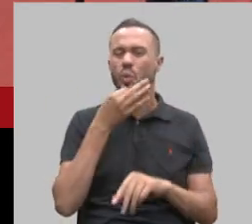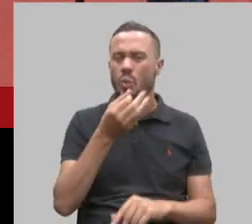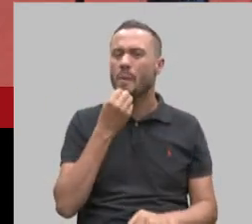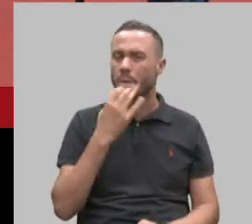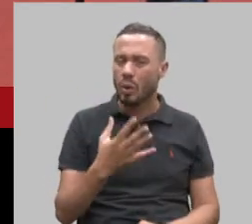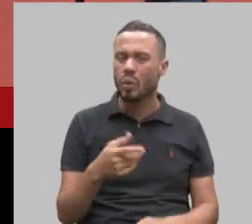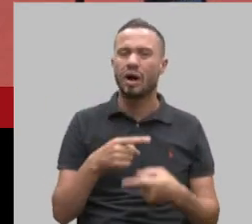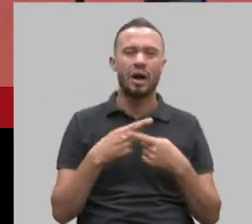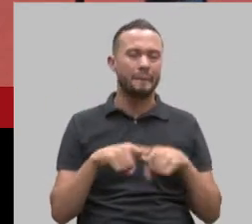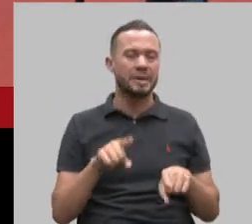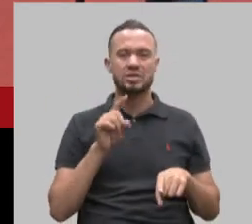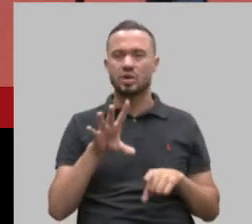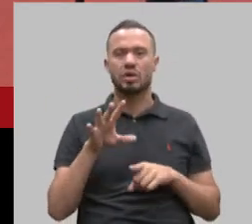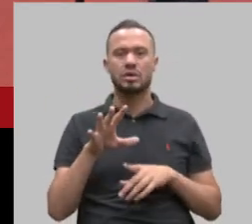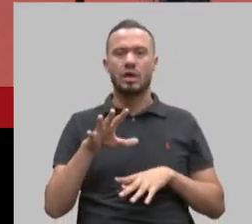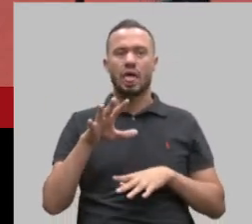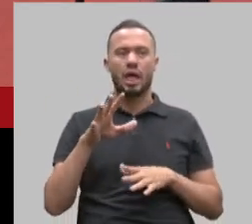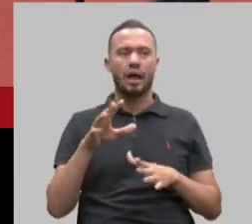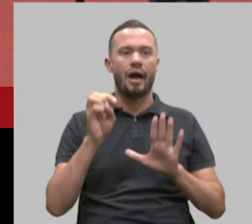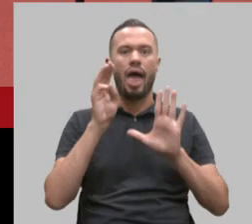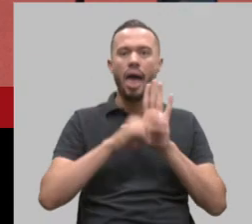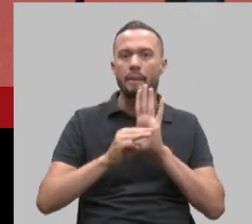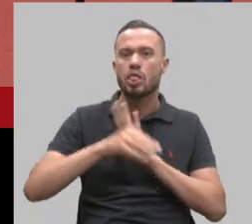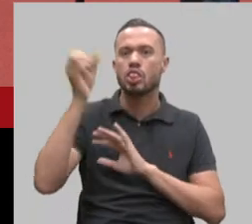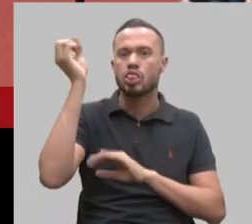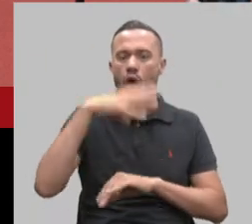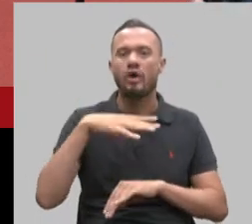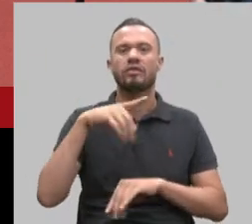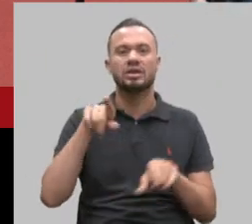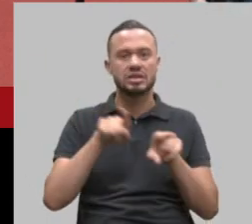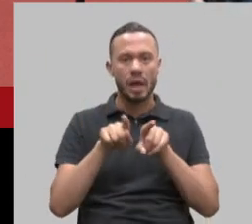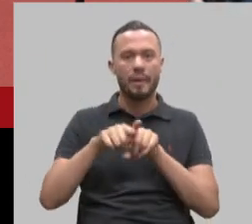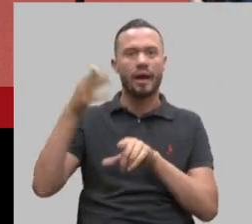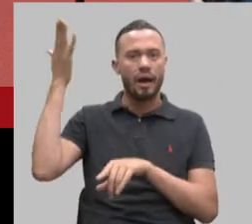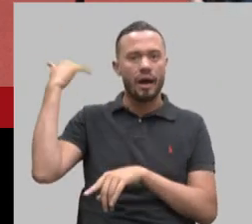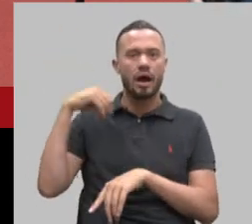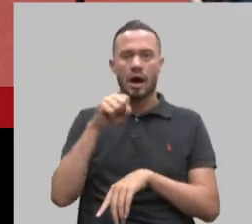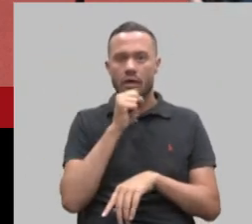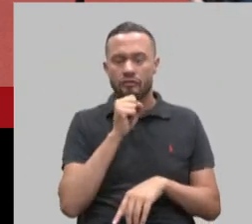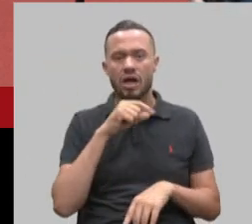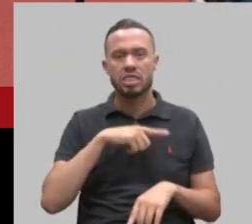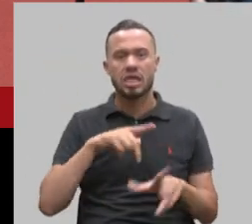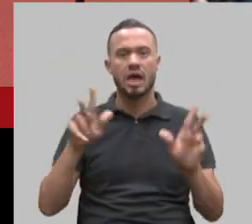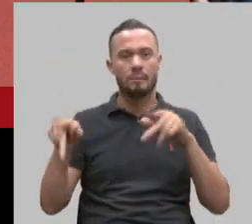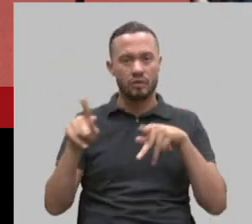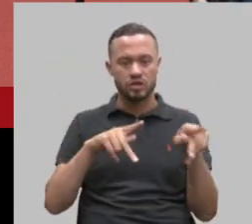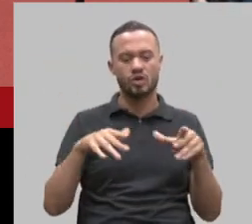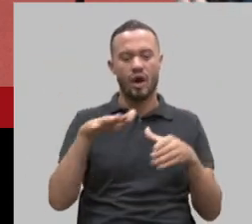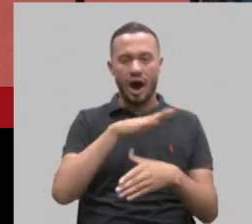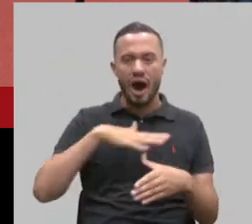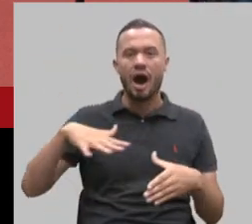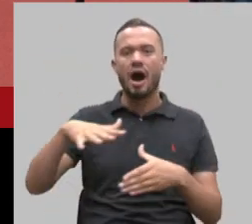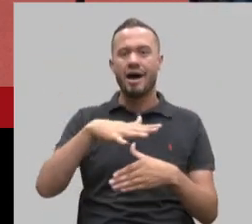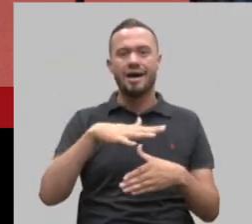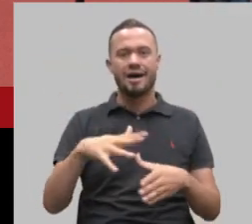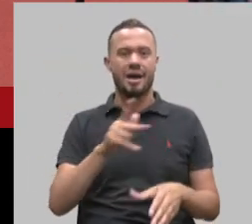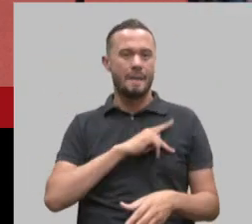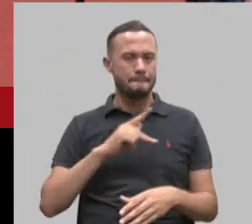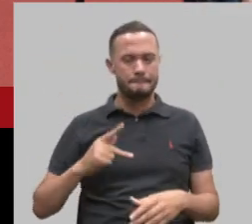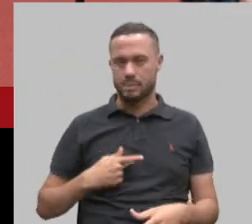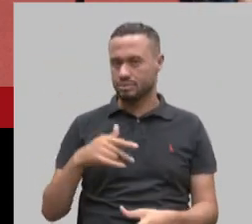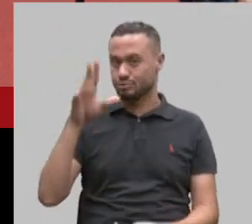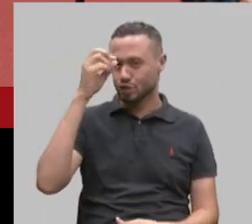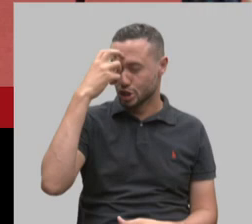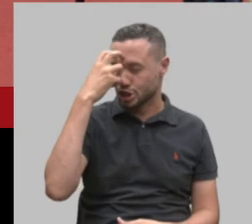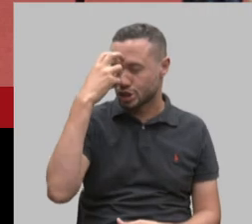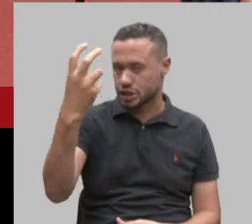se adquirir a nova metodologias as antigas também porque tem professores na rede pública muitos inteligentes muito inteligente mas